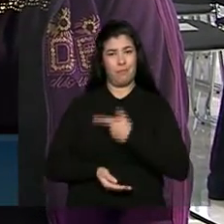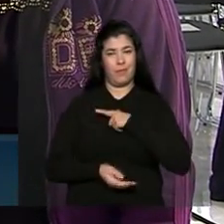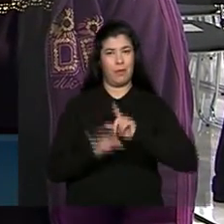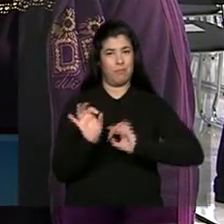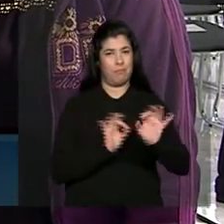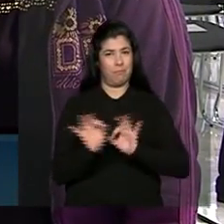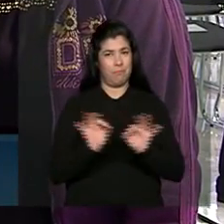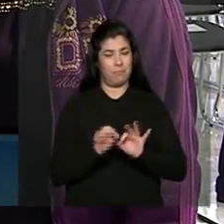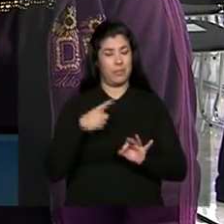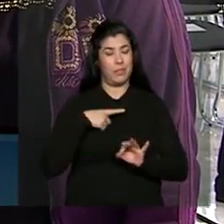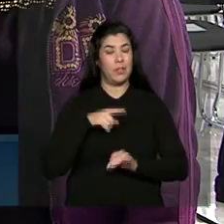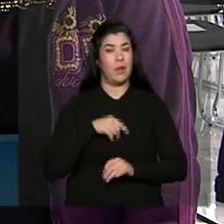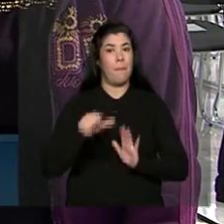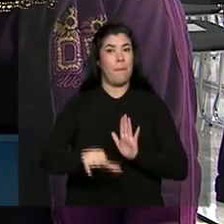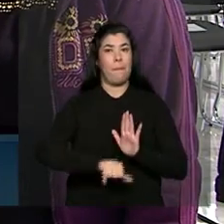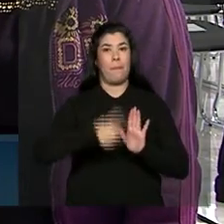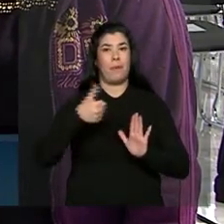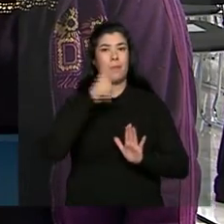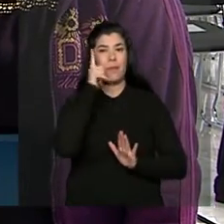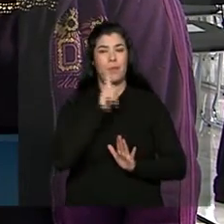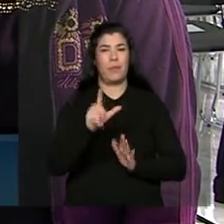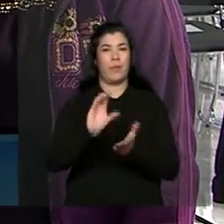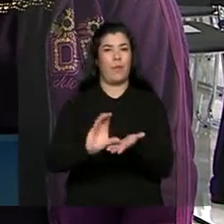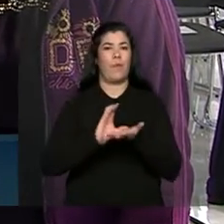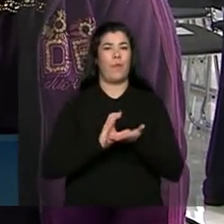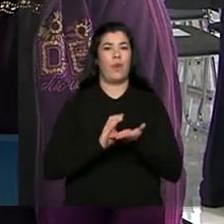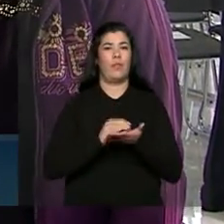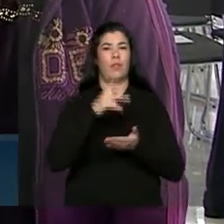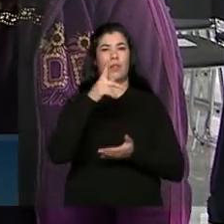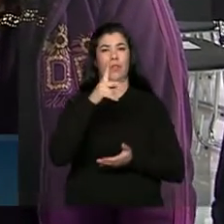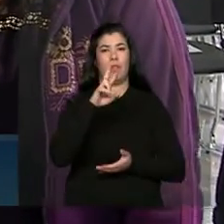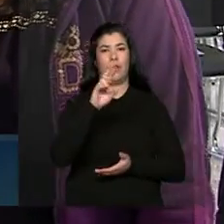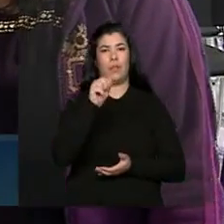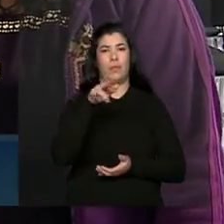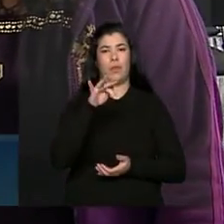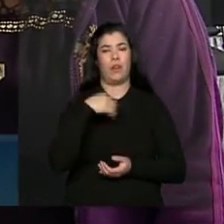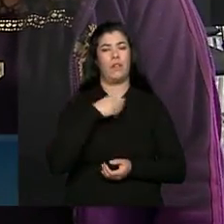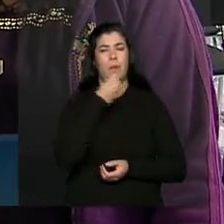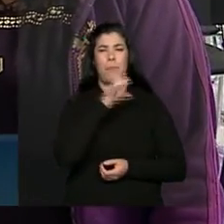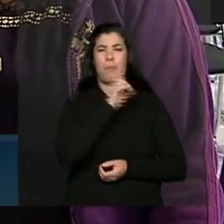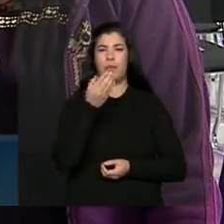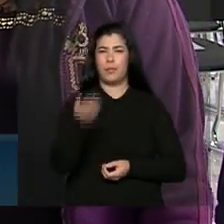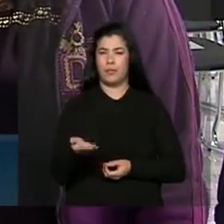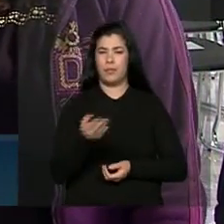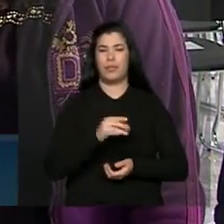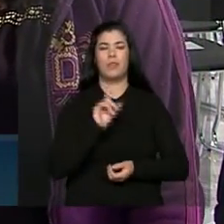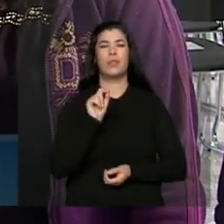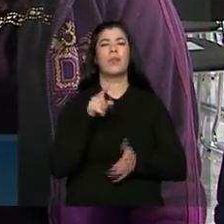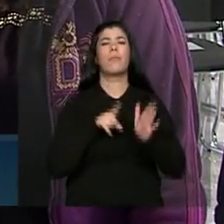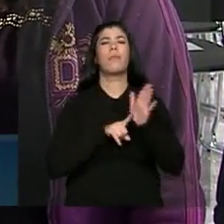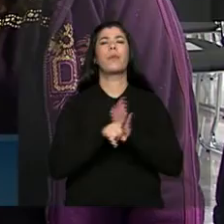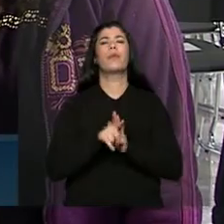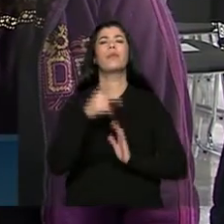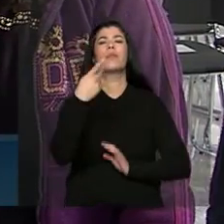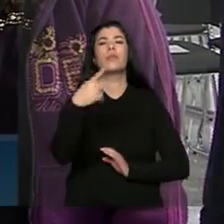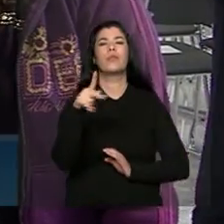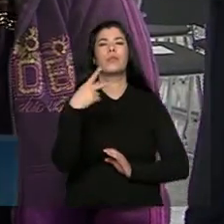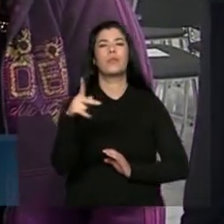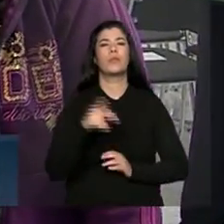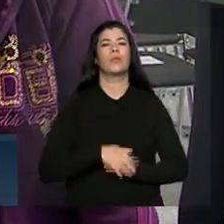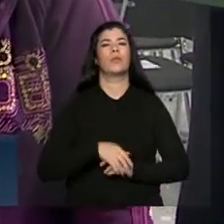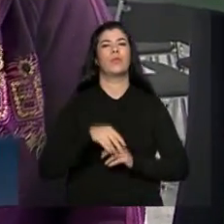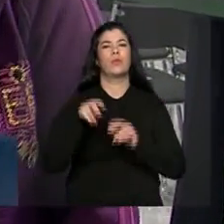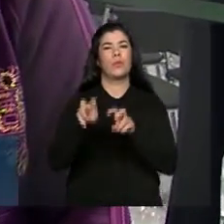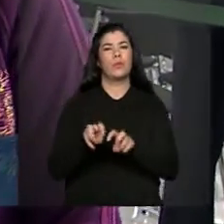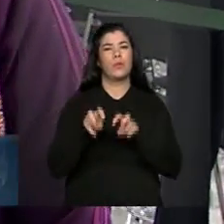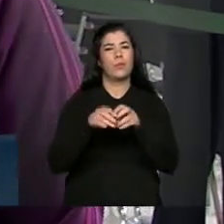para pegar pela primeira vez um crédito do Pronaf. Vou perguntar para ela a expectativa. Bom dia, Maria. O que é produzido na sua